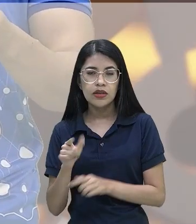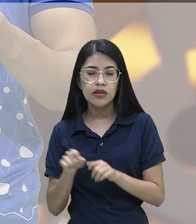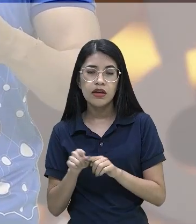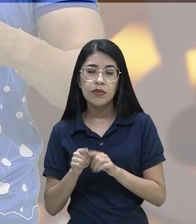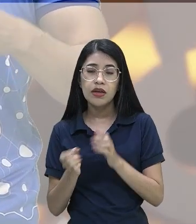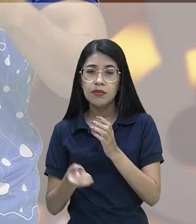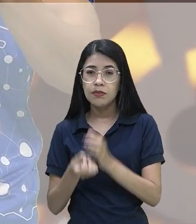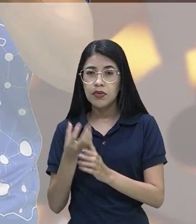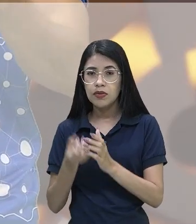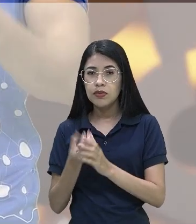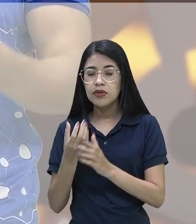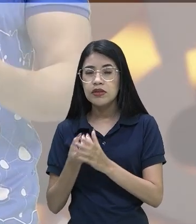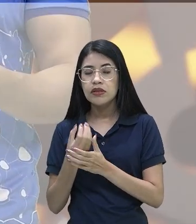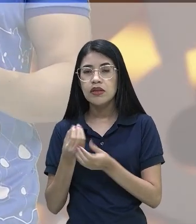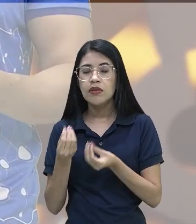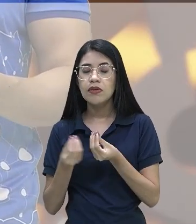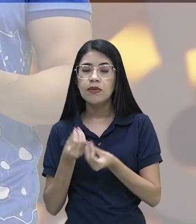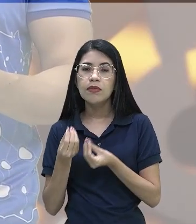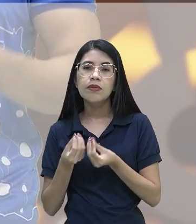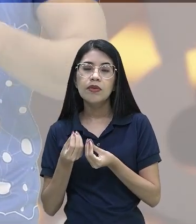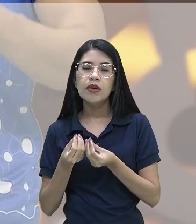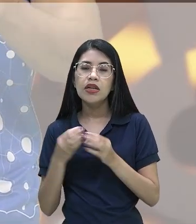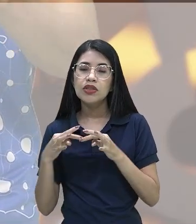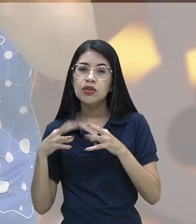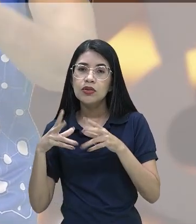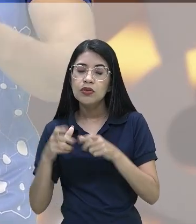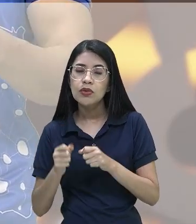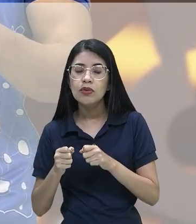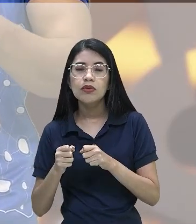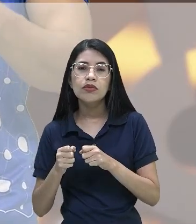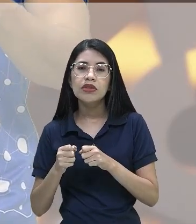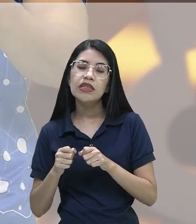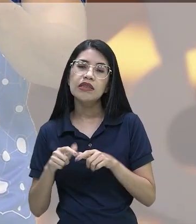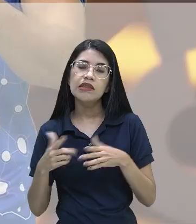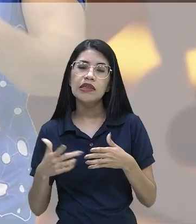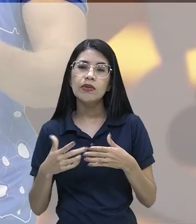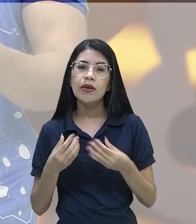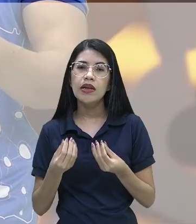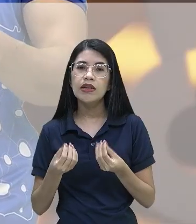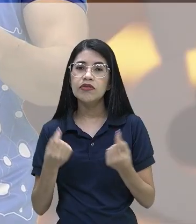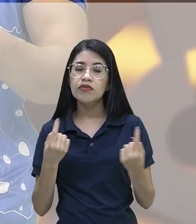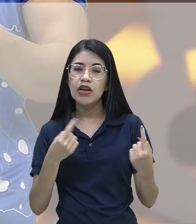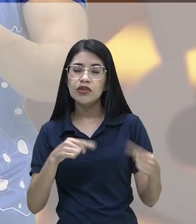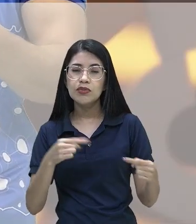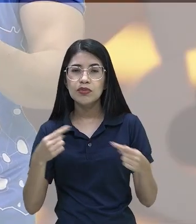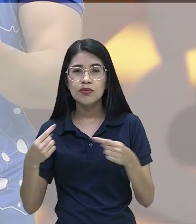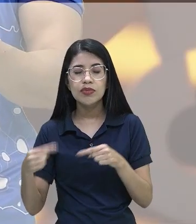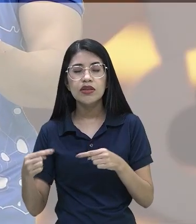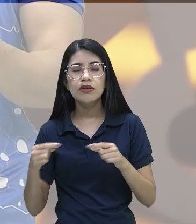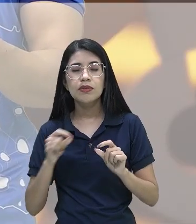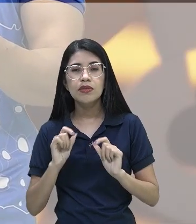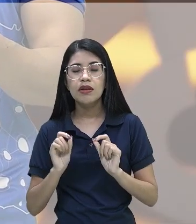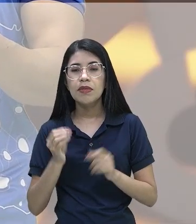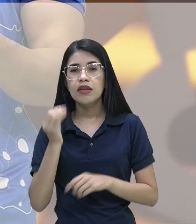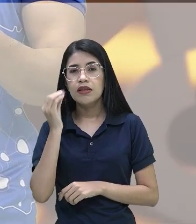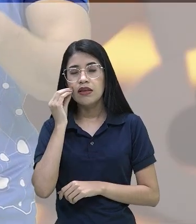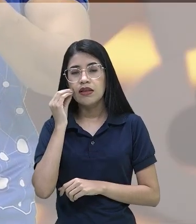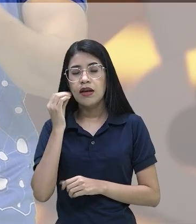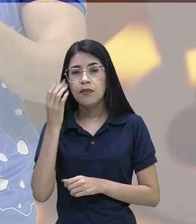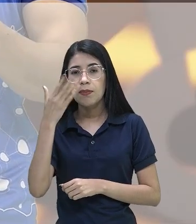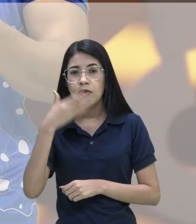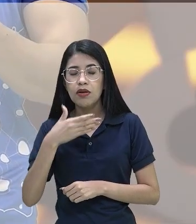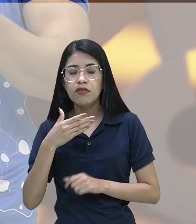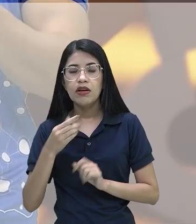de produção seria tecnicamente de todos. Então eles ficavam ali nessa disputa, né, para ver,